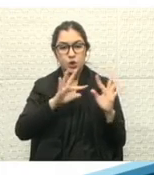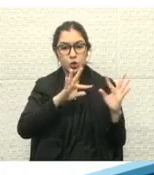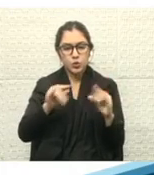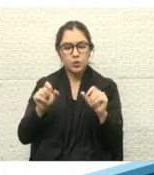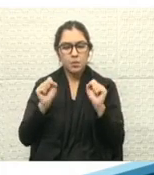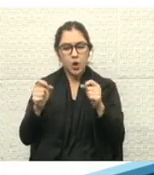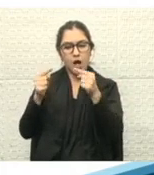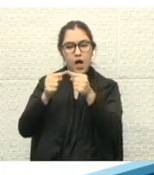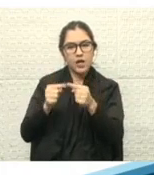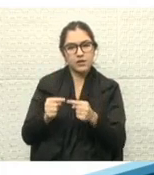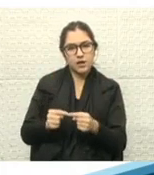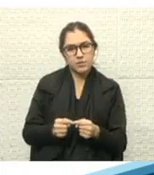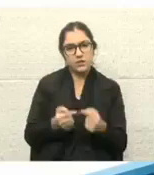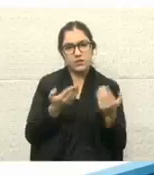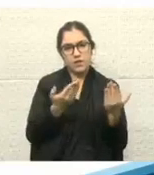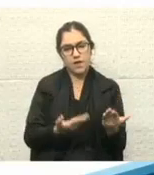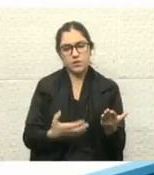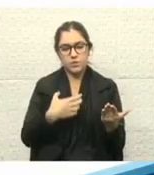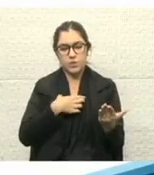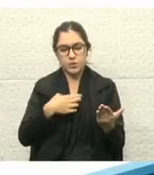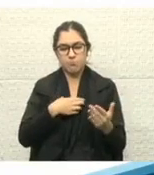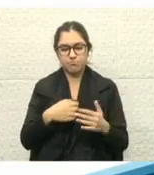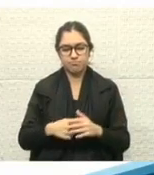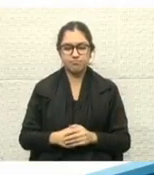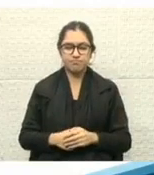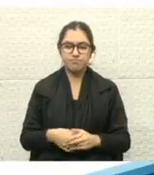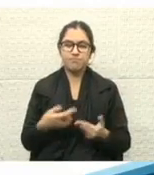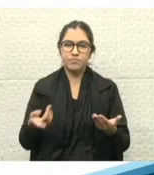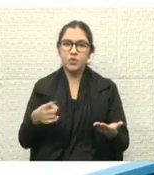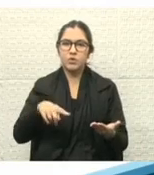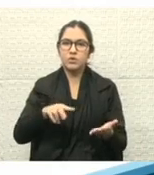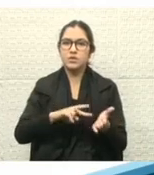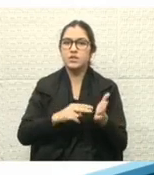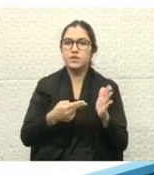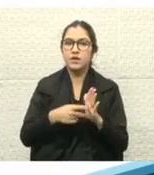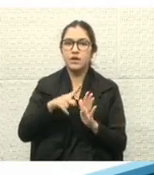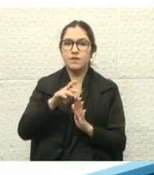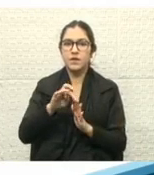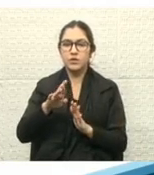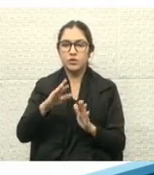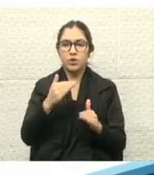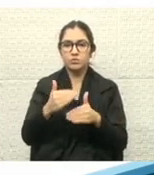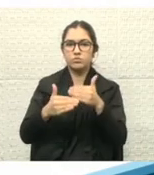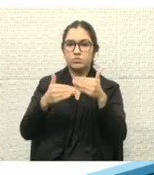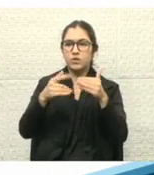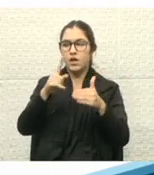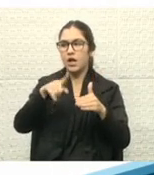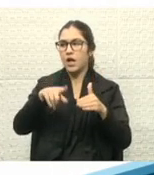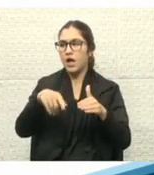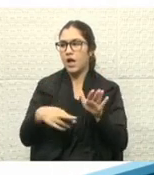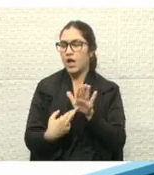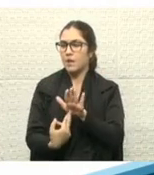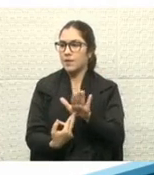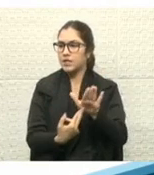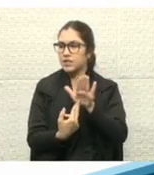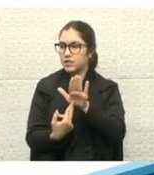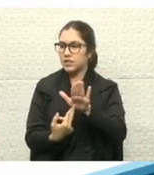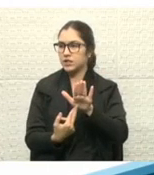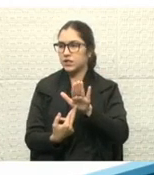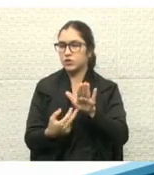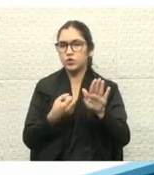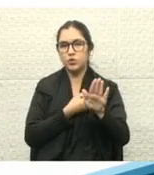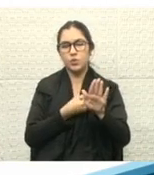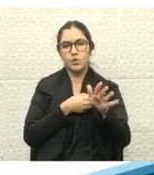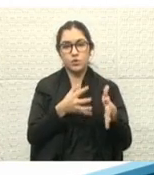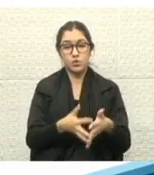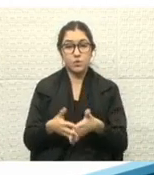ser adaptadas a essa situação. E aí nós dizemos que o vetor que foi construído, ele é o representante do